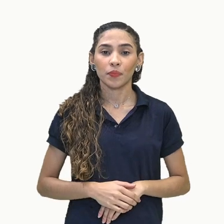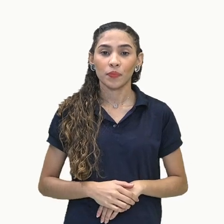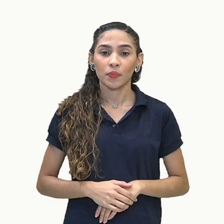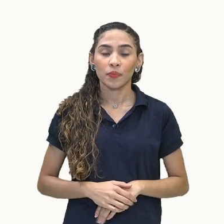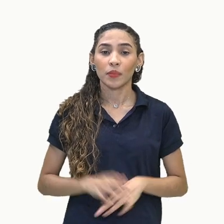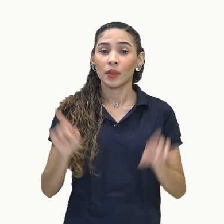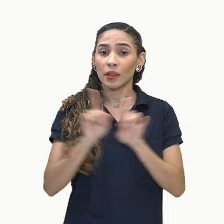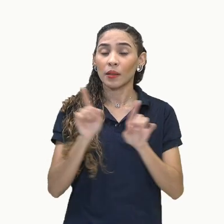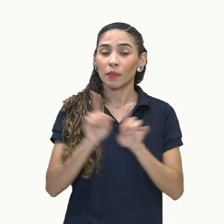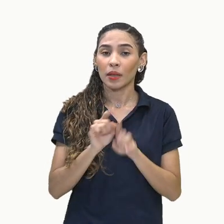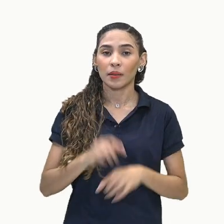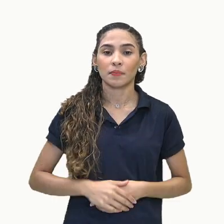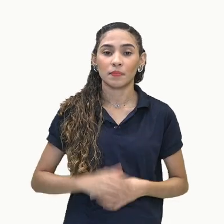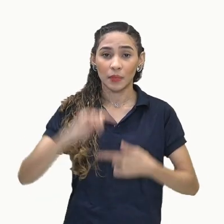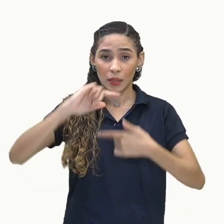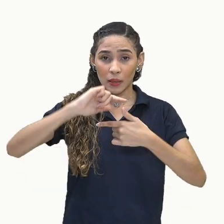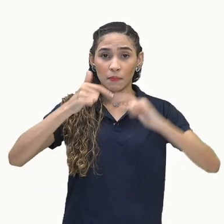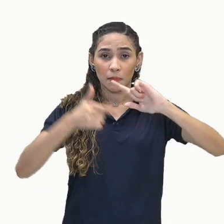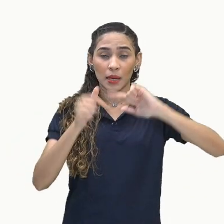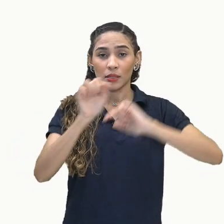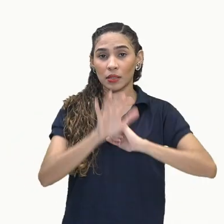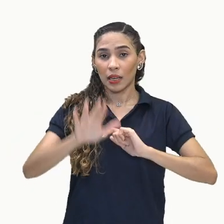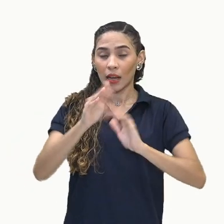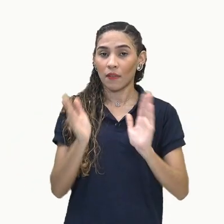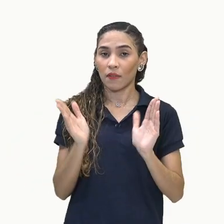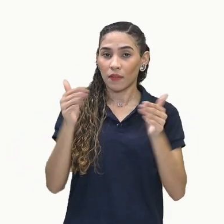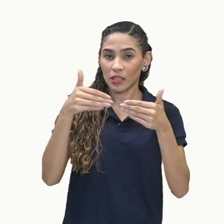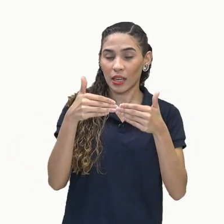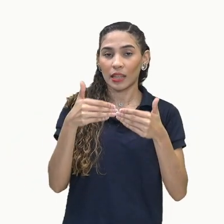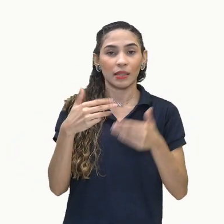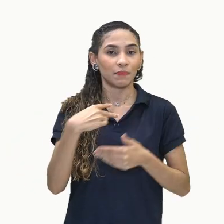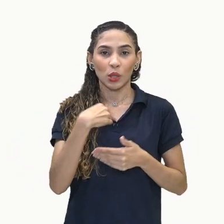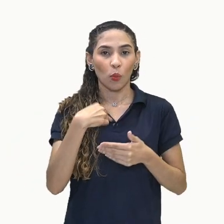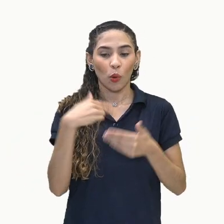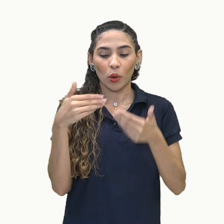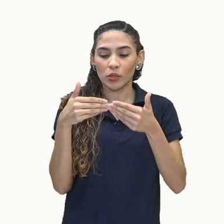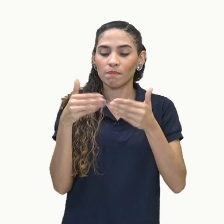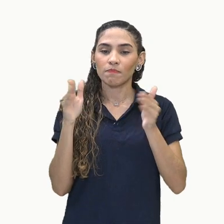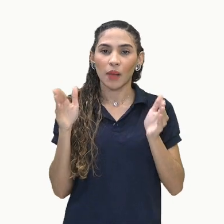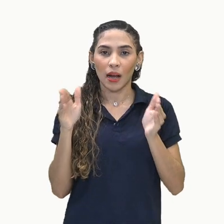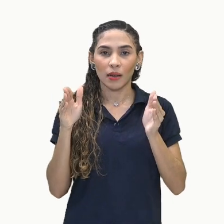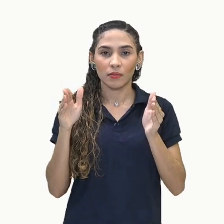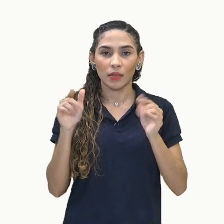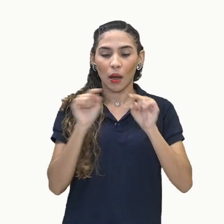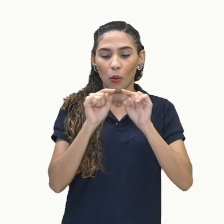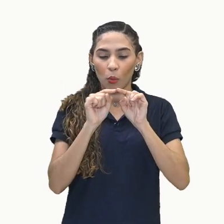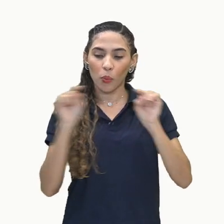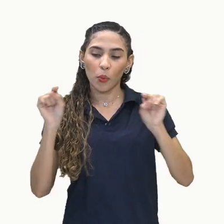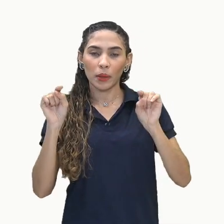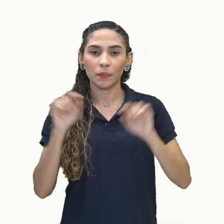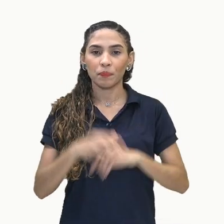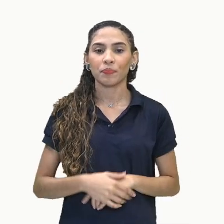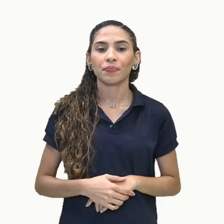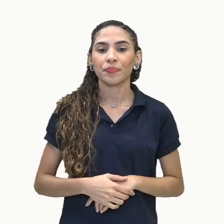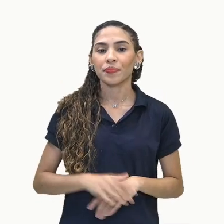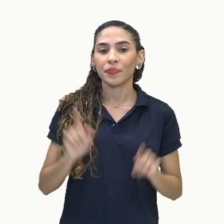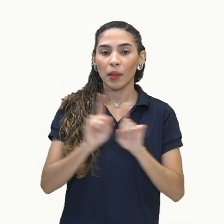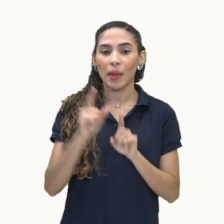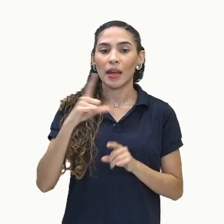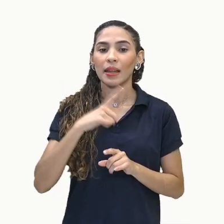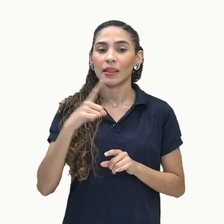São figuras fechadas, ou seja, não pode haver nenhuma pontinha solta, e compostas